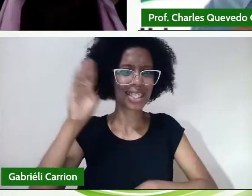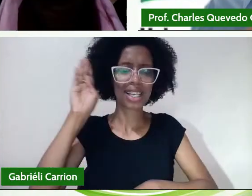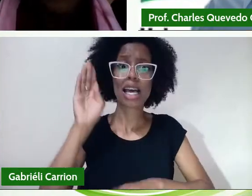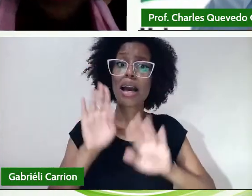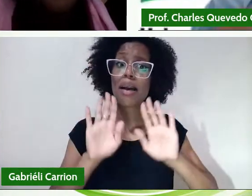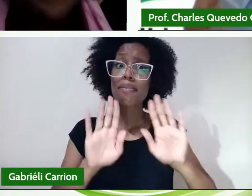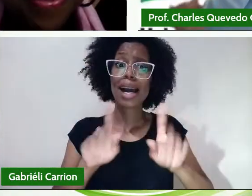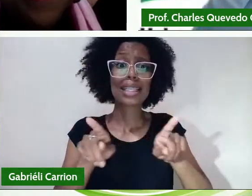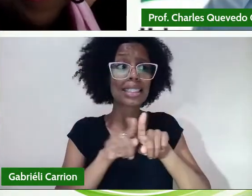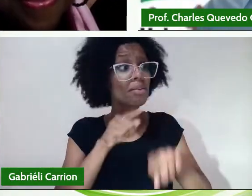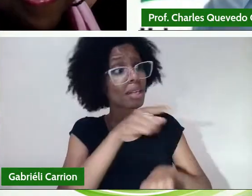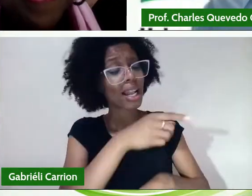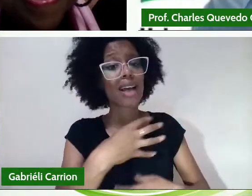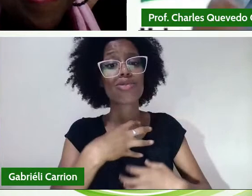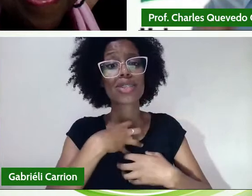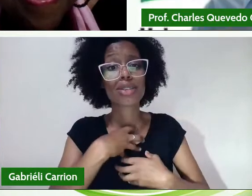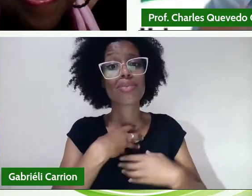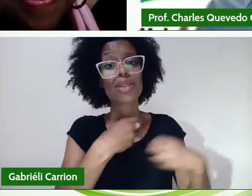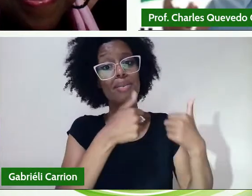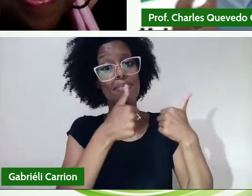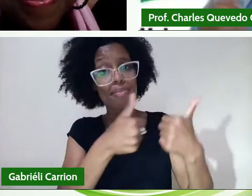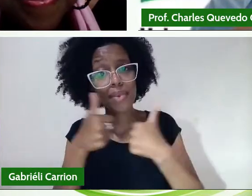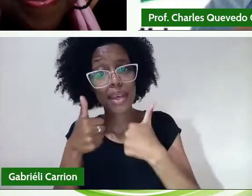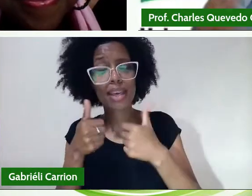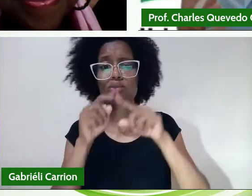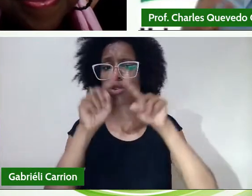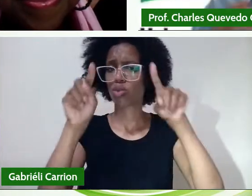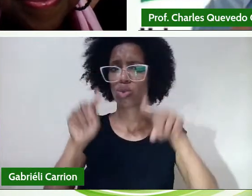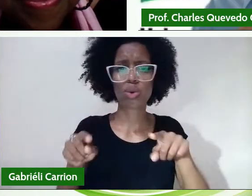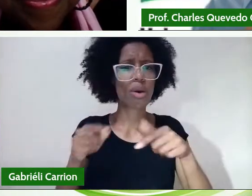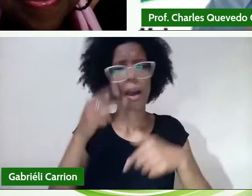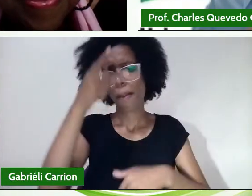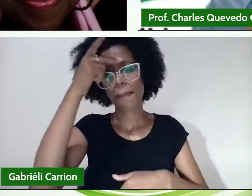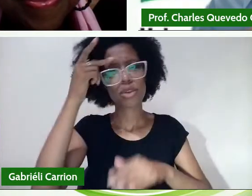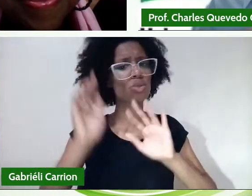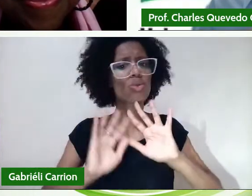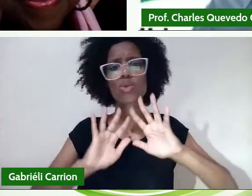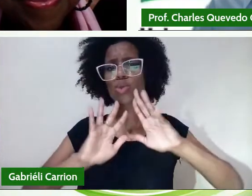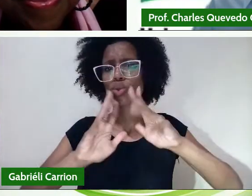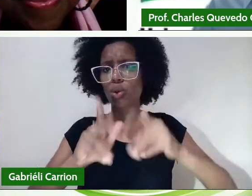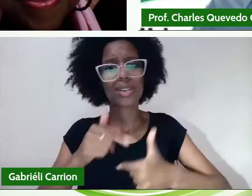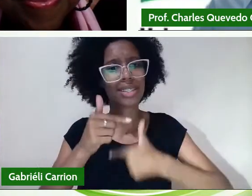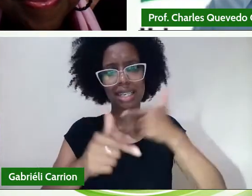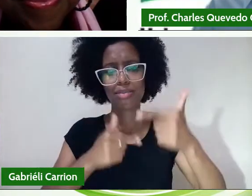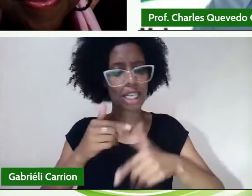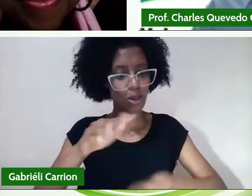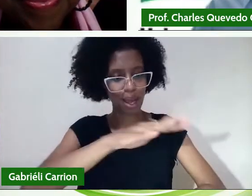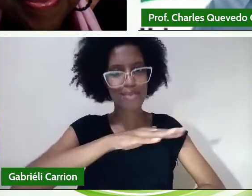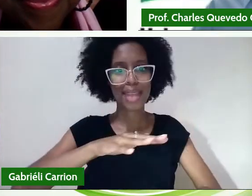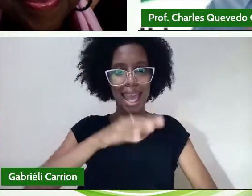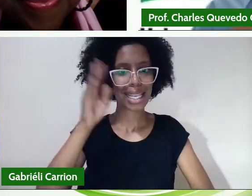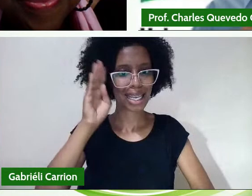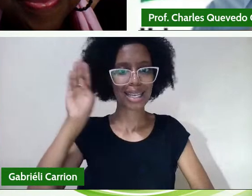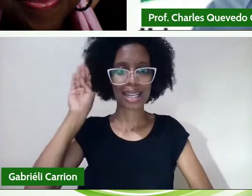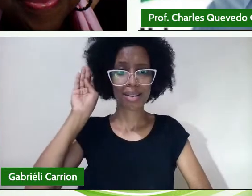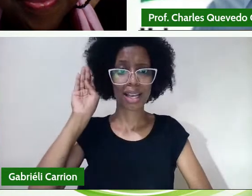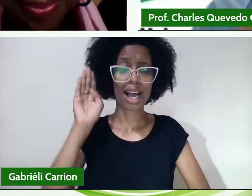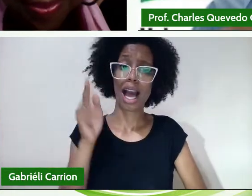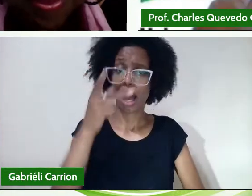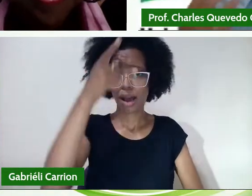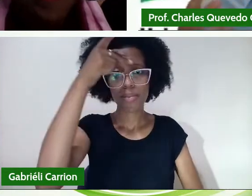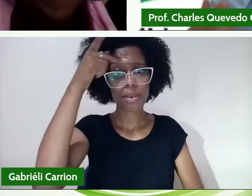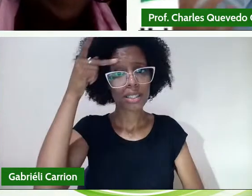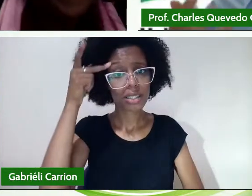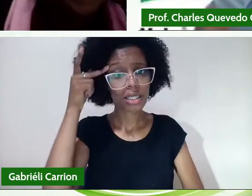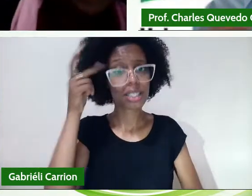dos estudantes, dos servidores, enfim, de todas as pessoas que estão envolvidas nesse ambiente acadêmico, né? Porque, enfim, a pessoa com